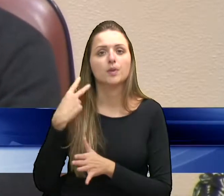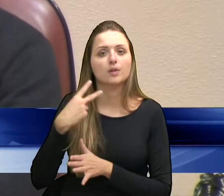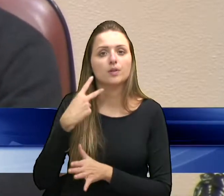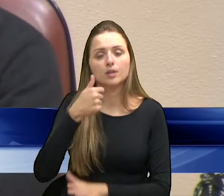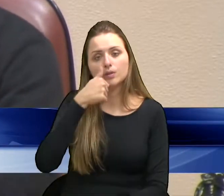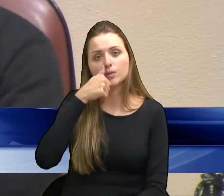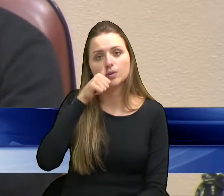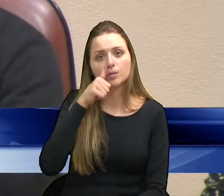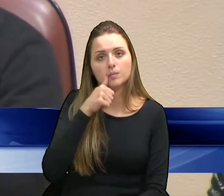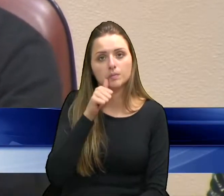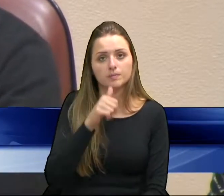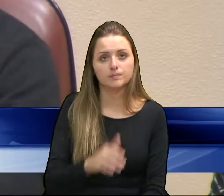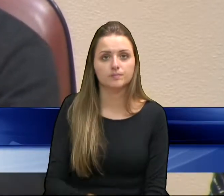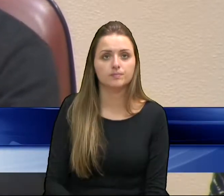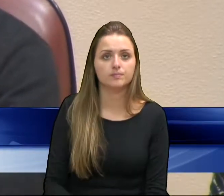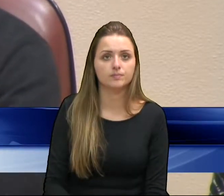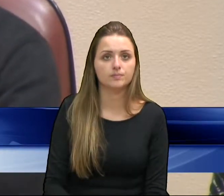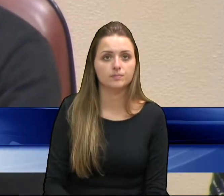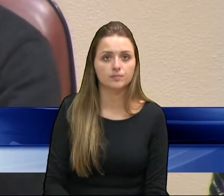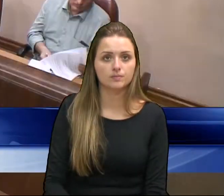Paula Iores.